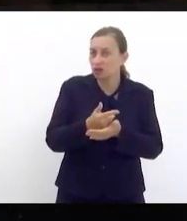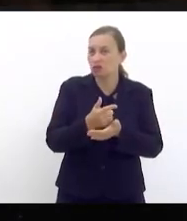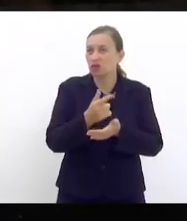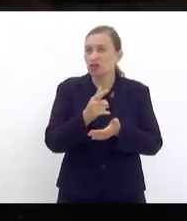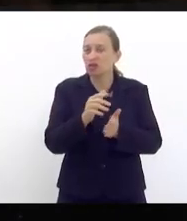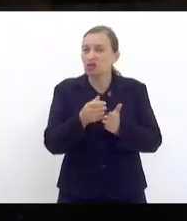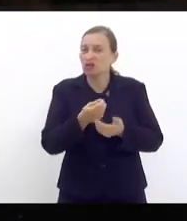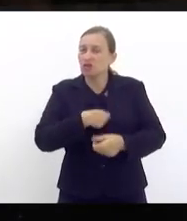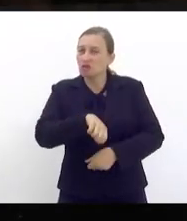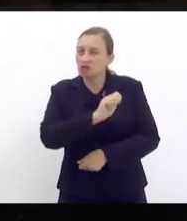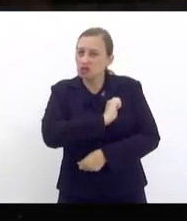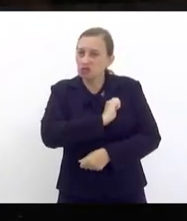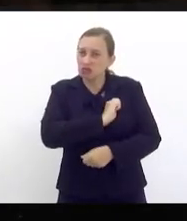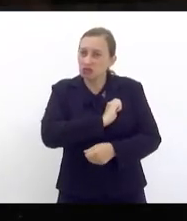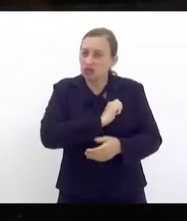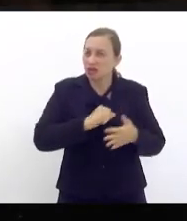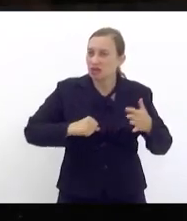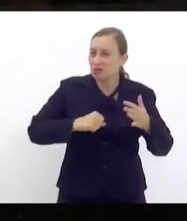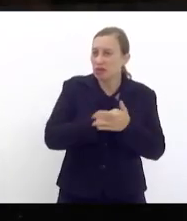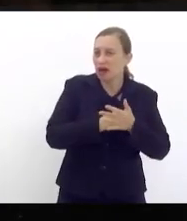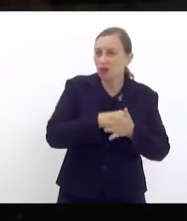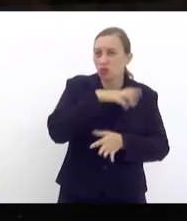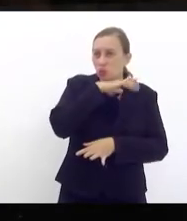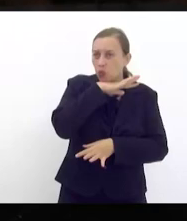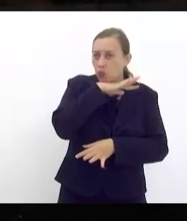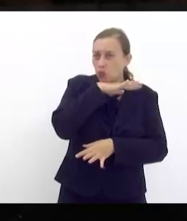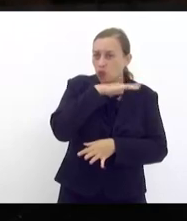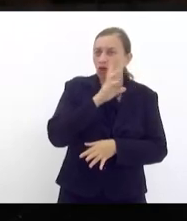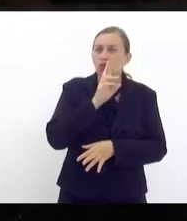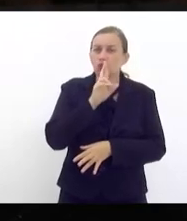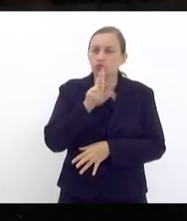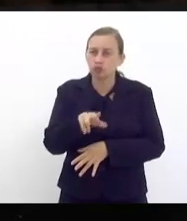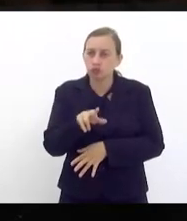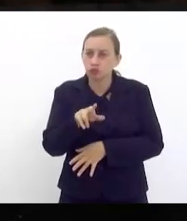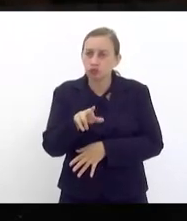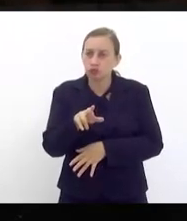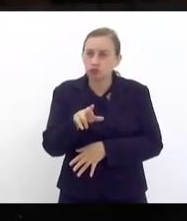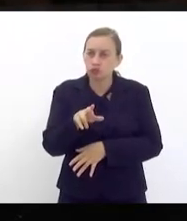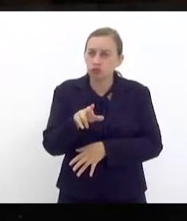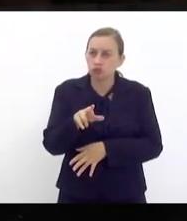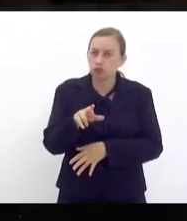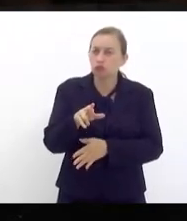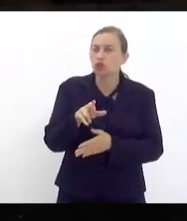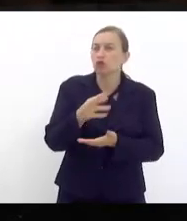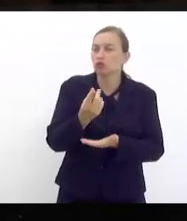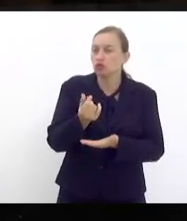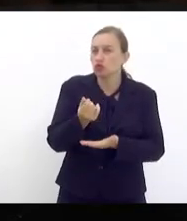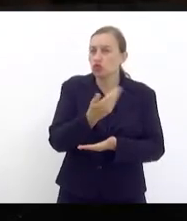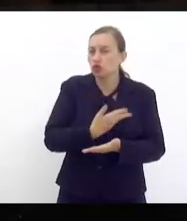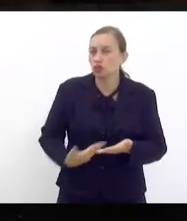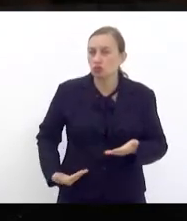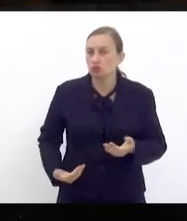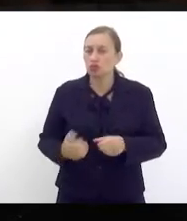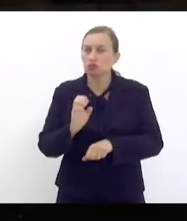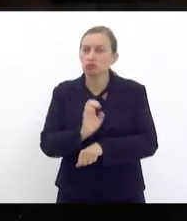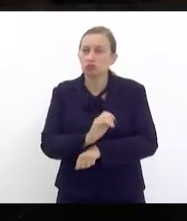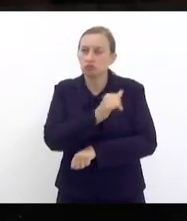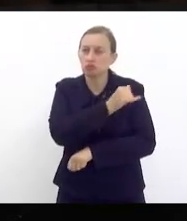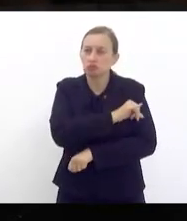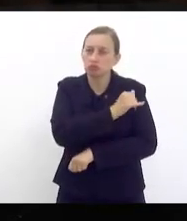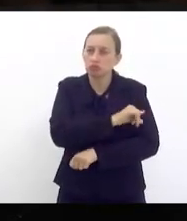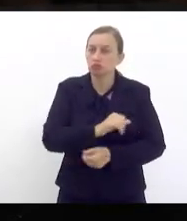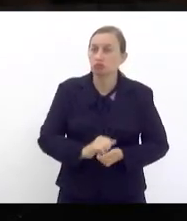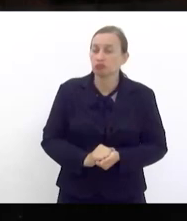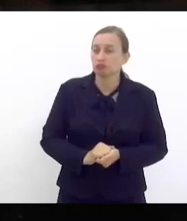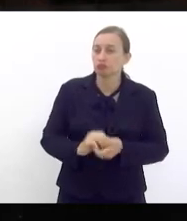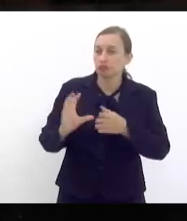fiscais, que impactam negativamente o resultado nominal das contas públicas aqui do Estado do Rio de Janeiro. Né,